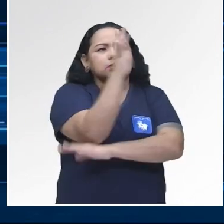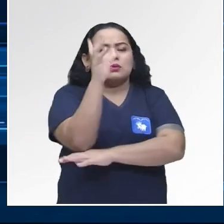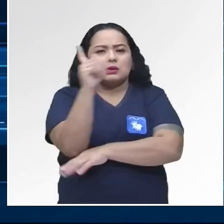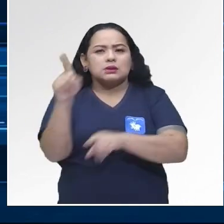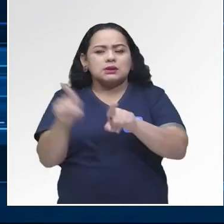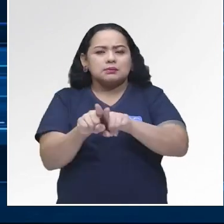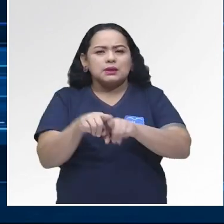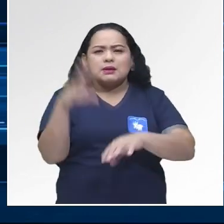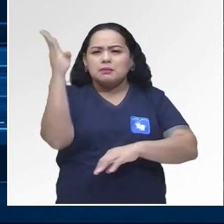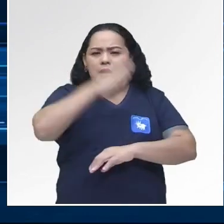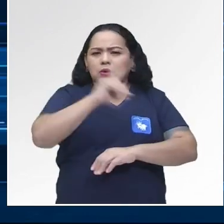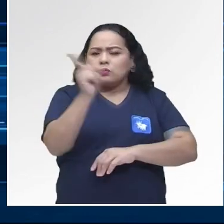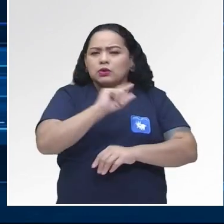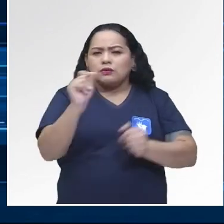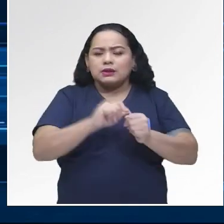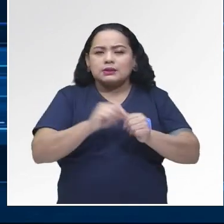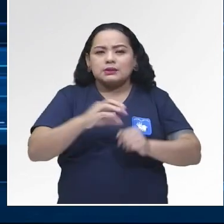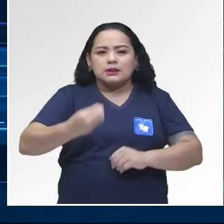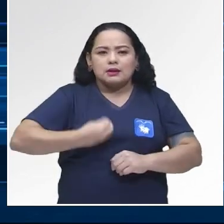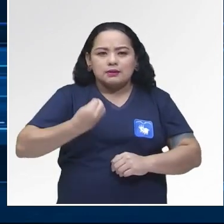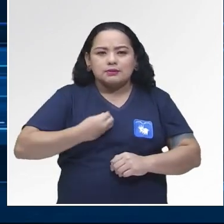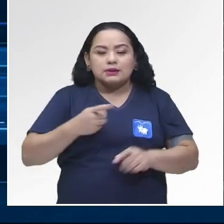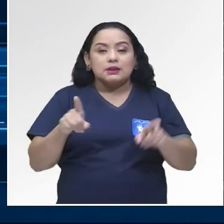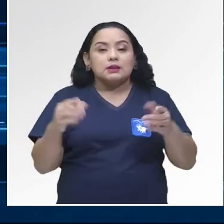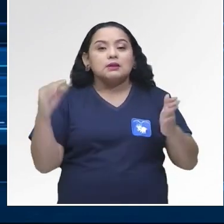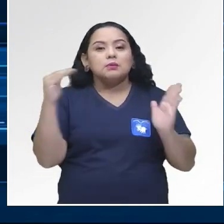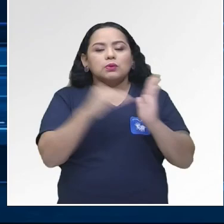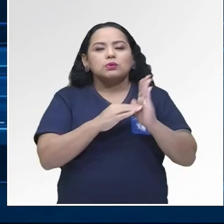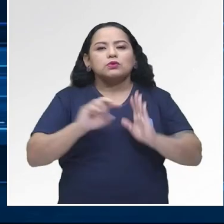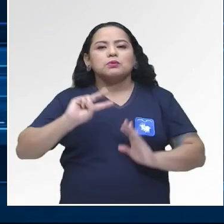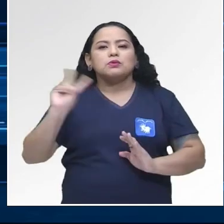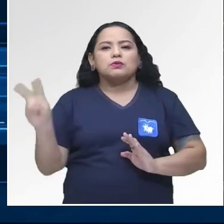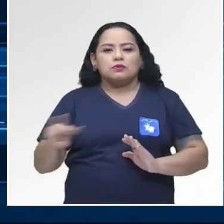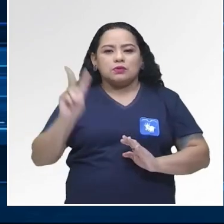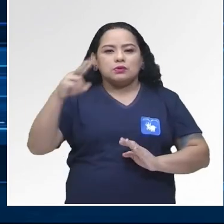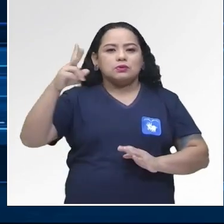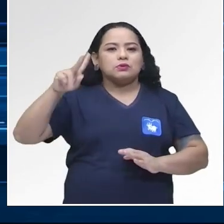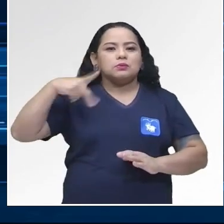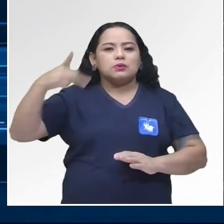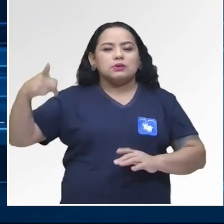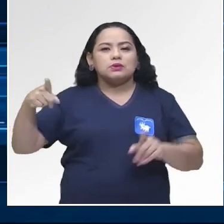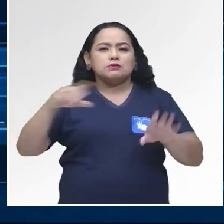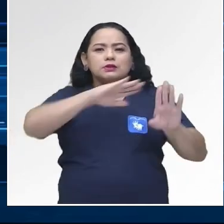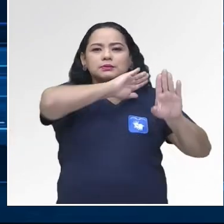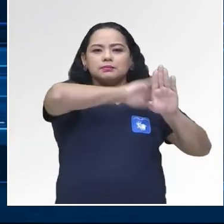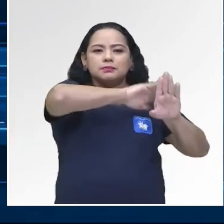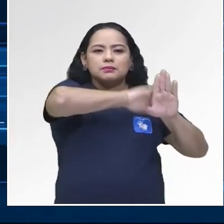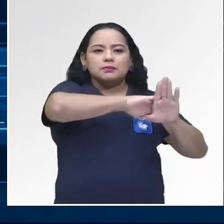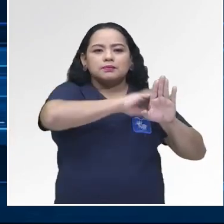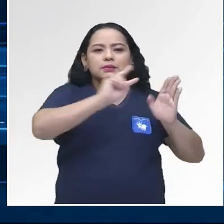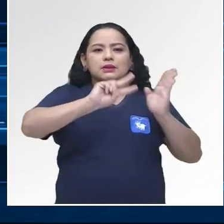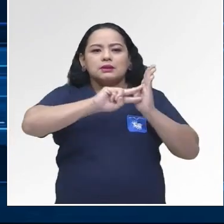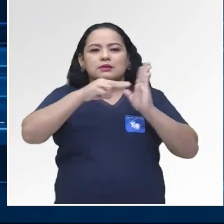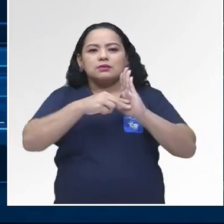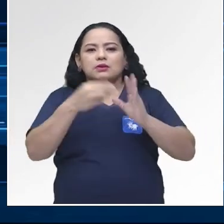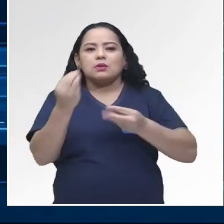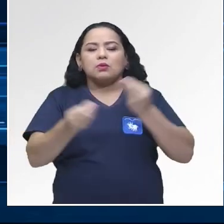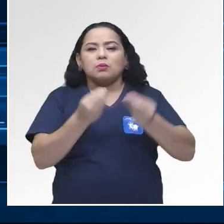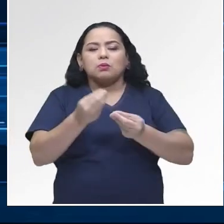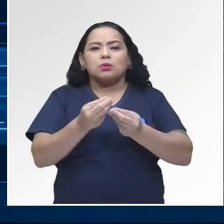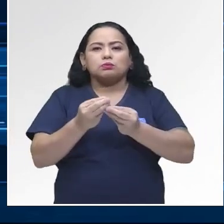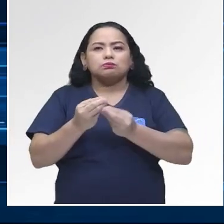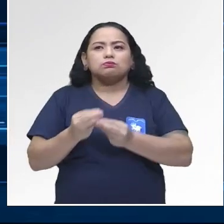fim, nós temos valores políticos e ideológicos, que quer dizer o quê? Que tem que estar a serviço do bem